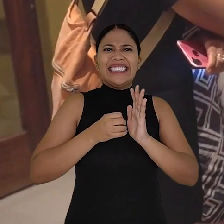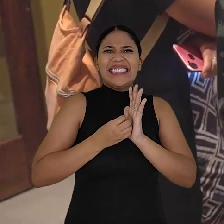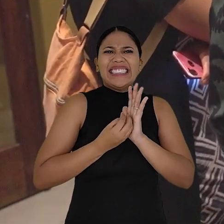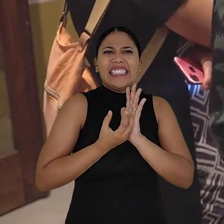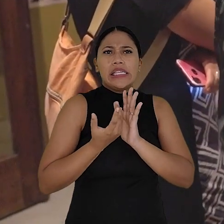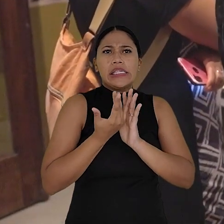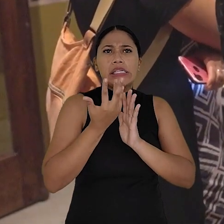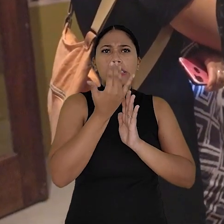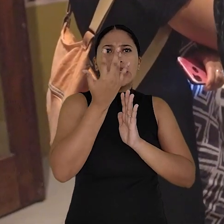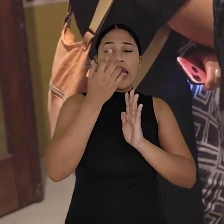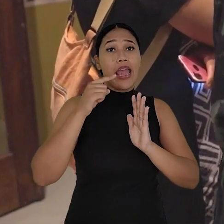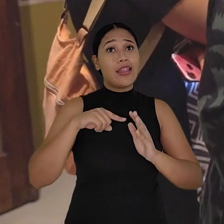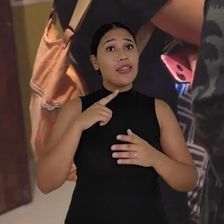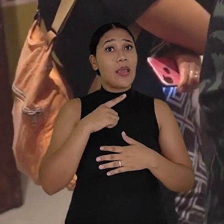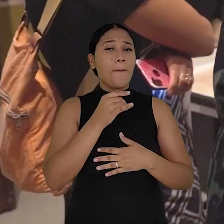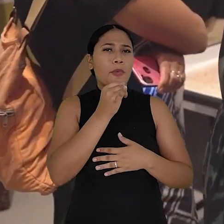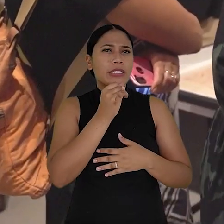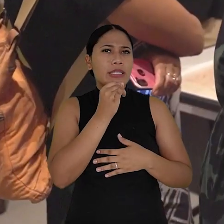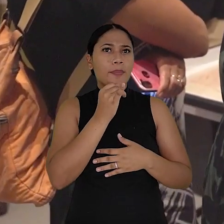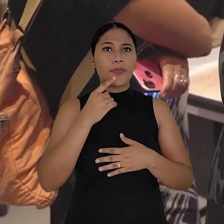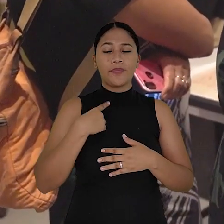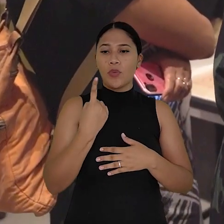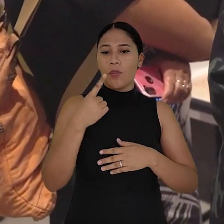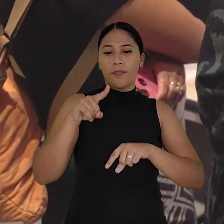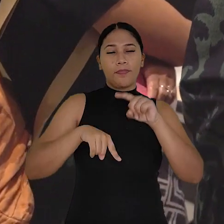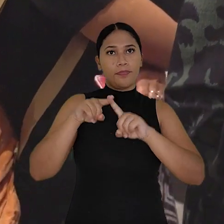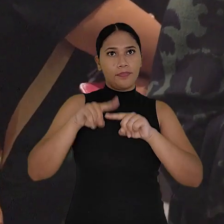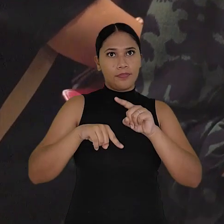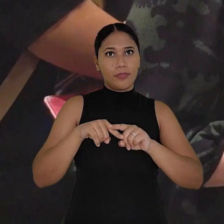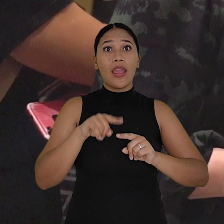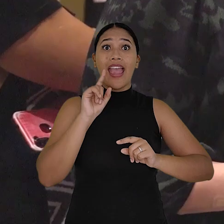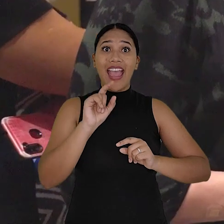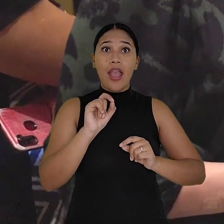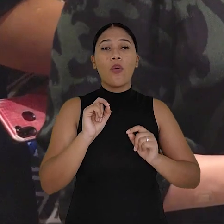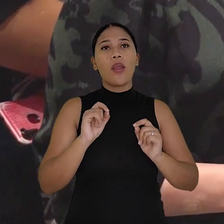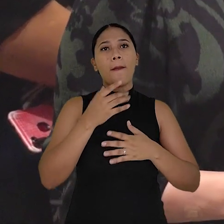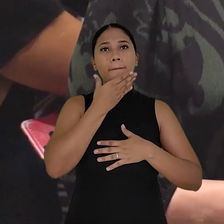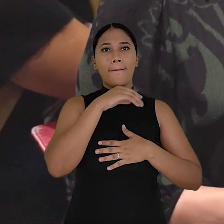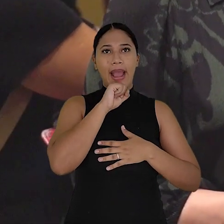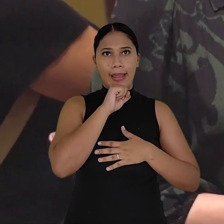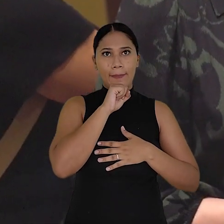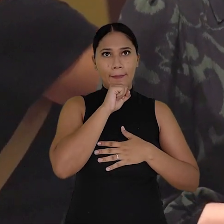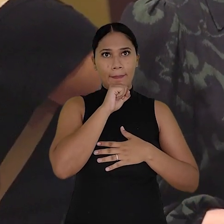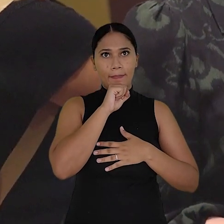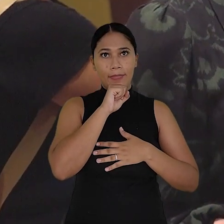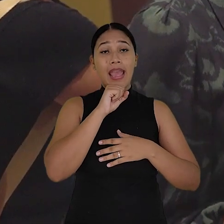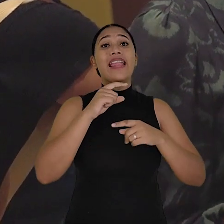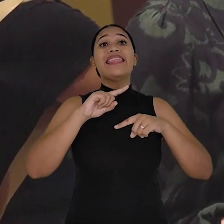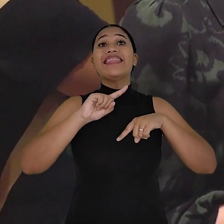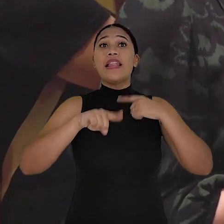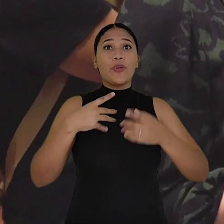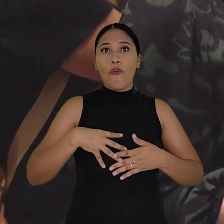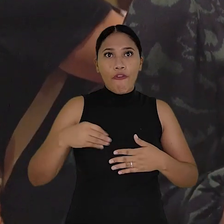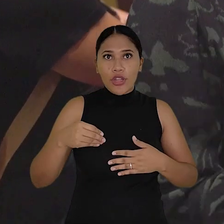marcar gado, você tem assim, por exemplo, um elemento que vem até aqui, que é a marca do pai, aí